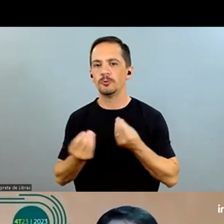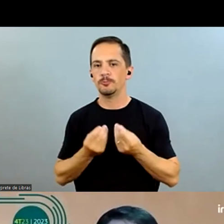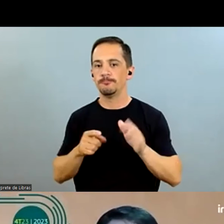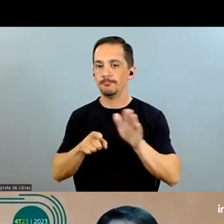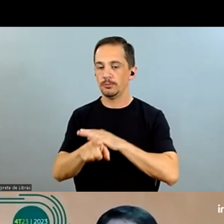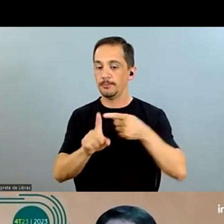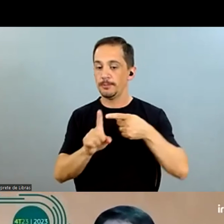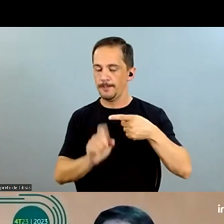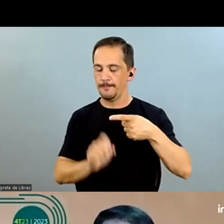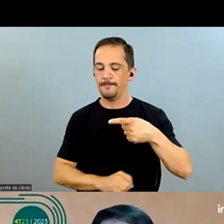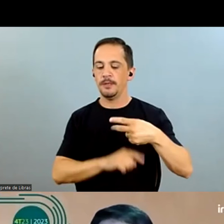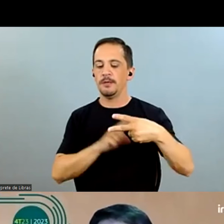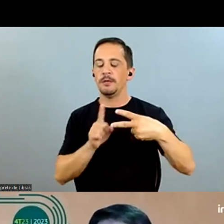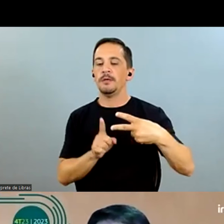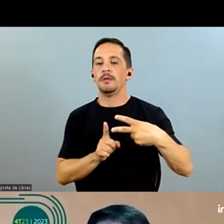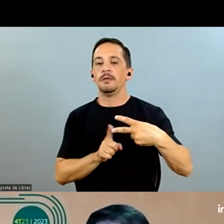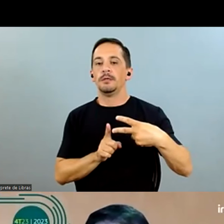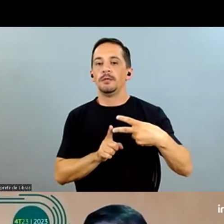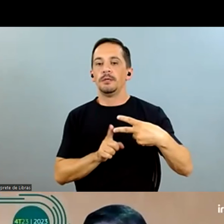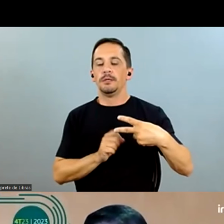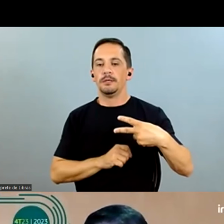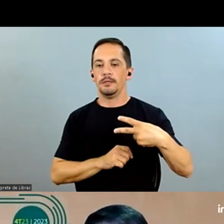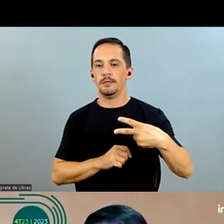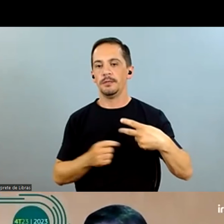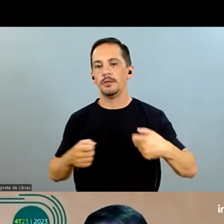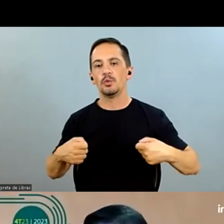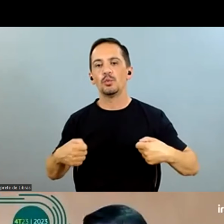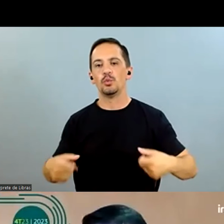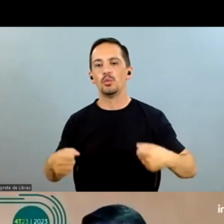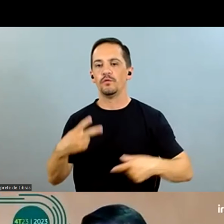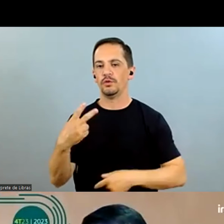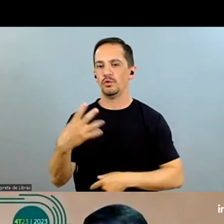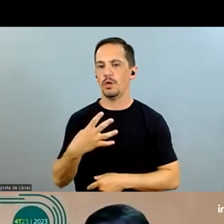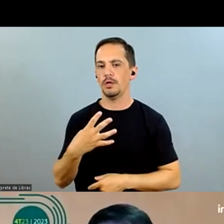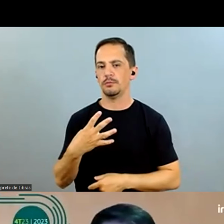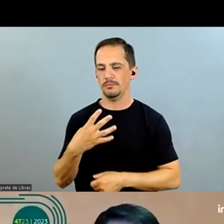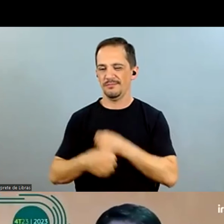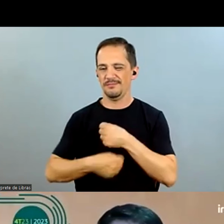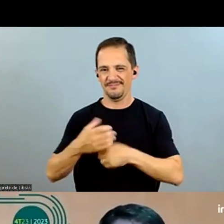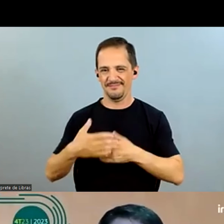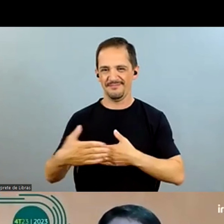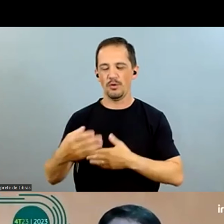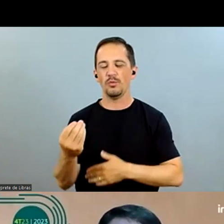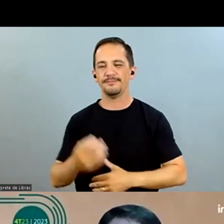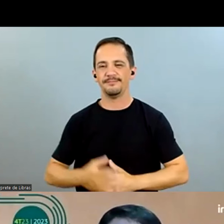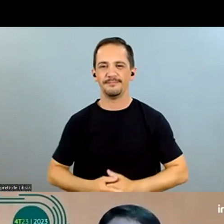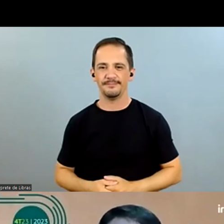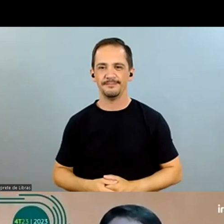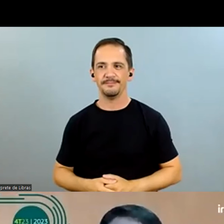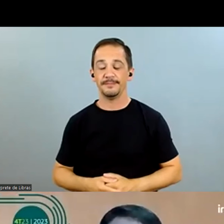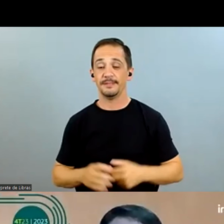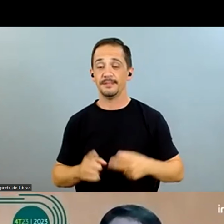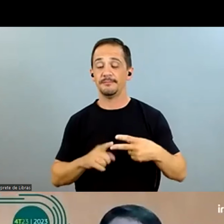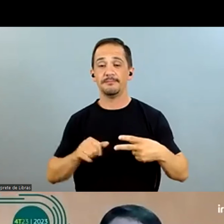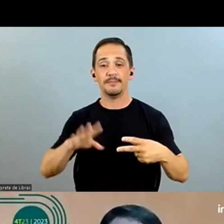segundo a segunda pergunta sobre sobre custo para 2024 também eh acho que esse esse foi o ponto mais legal né olhar pro